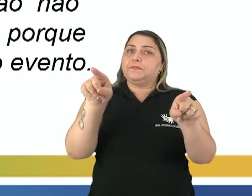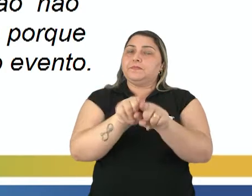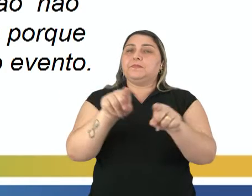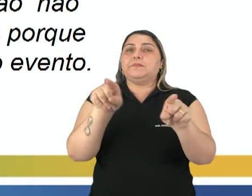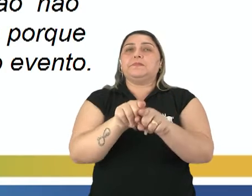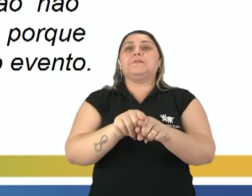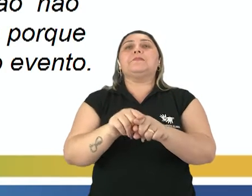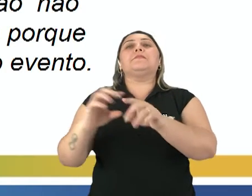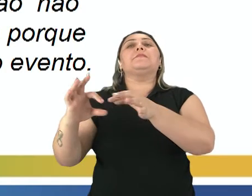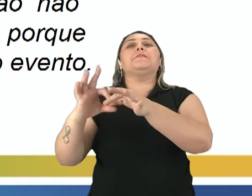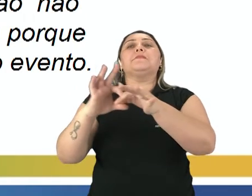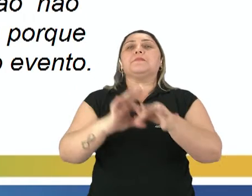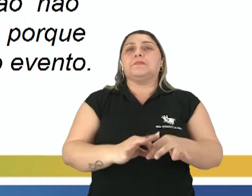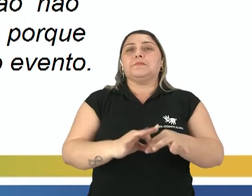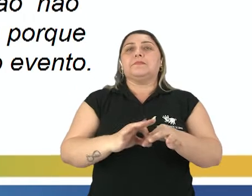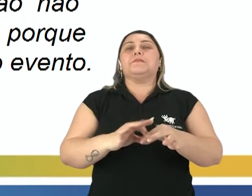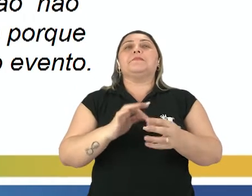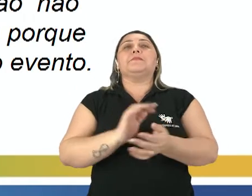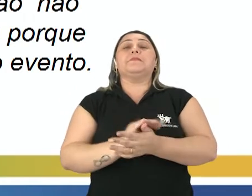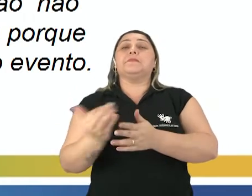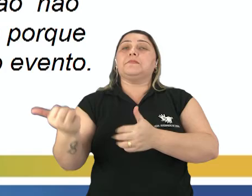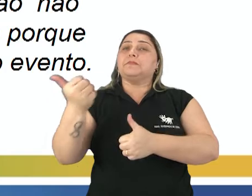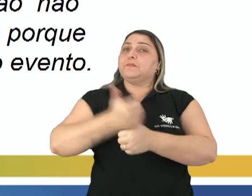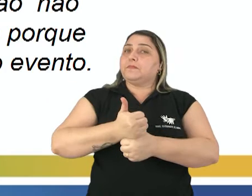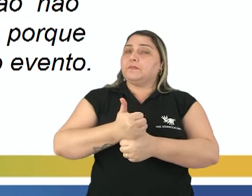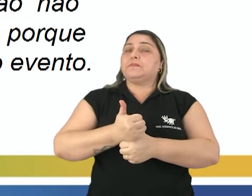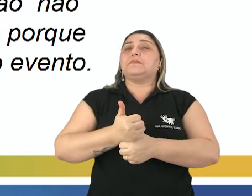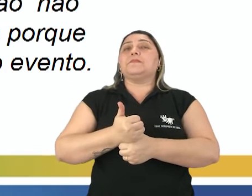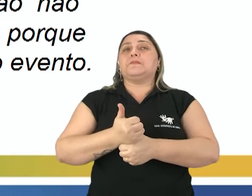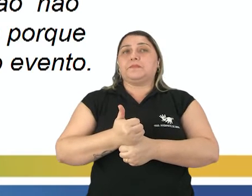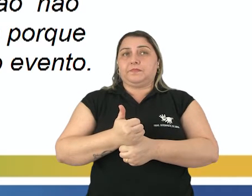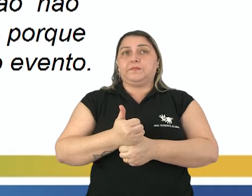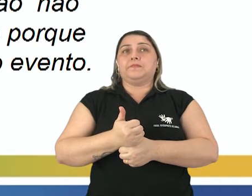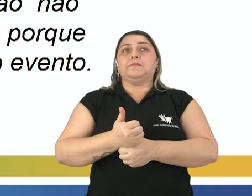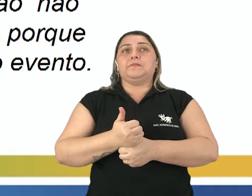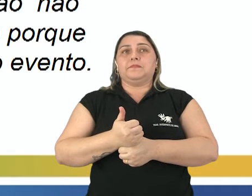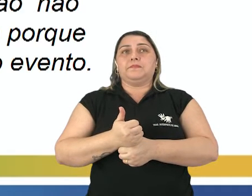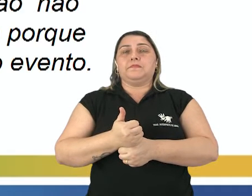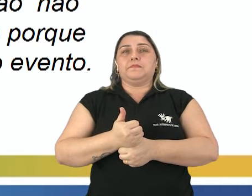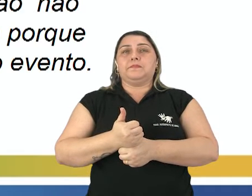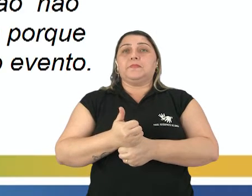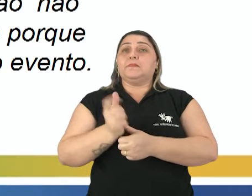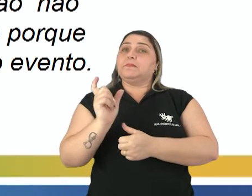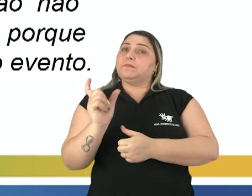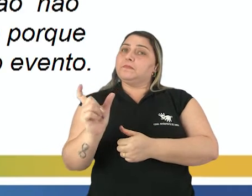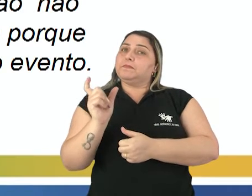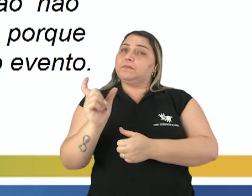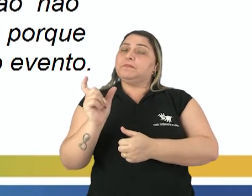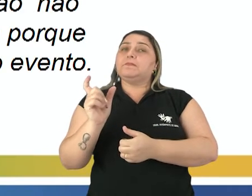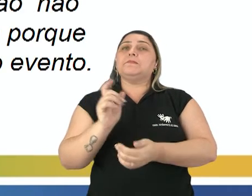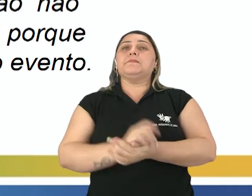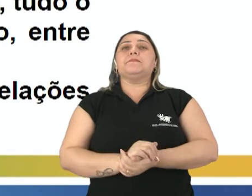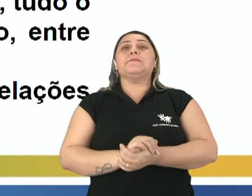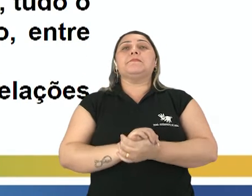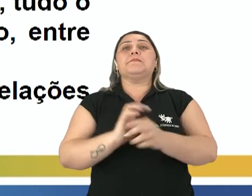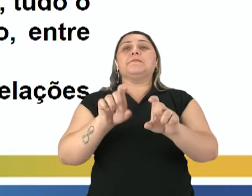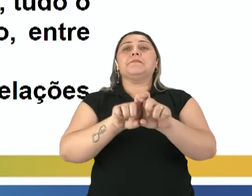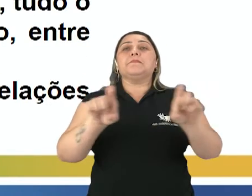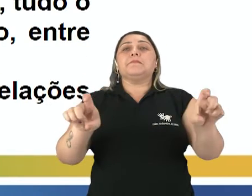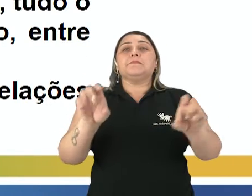simples substituição para suavizar as palavras, as expressões dentro do seu